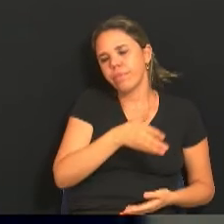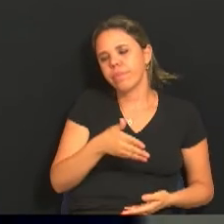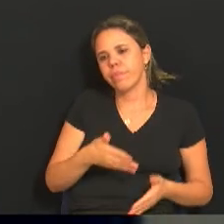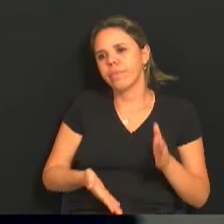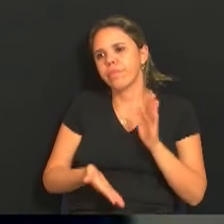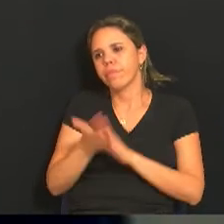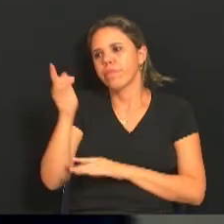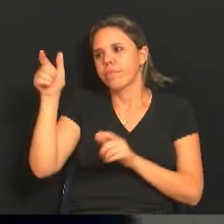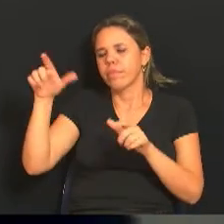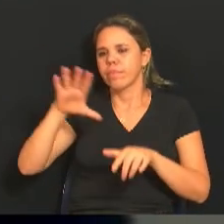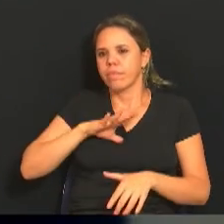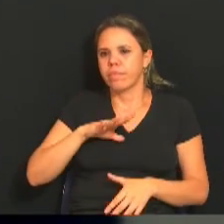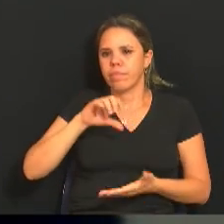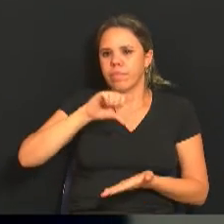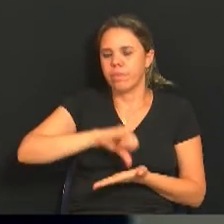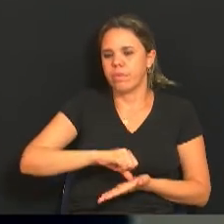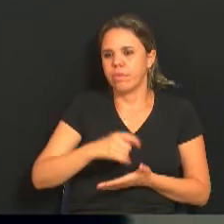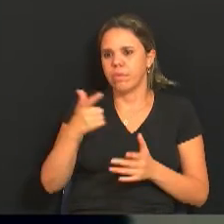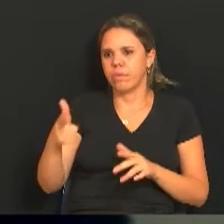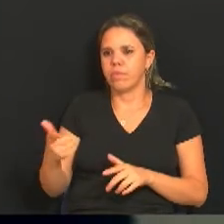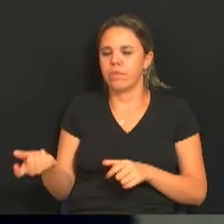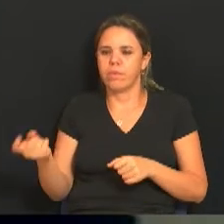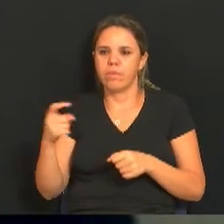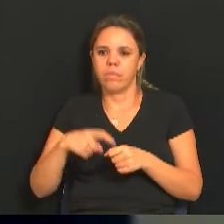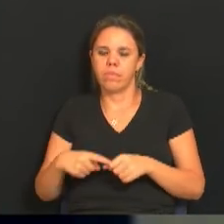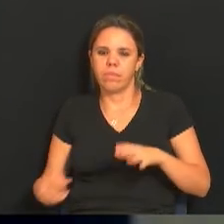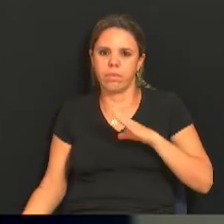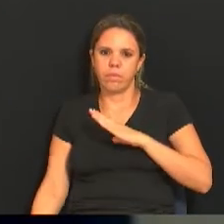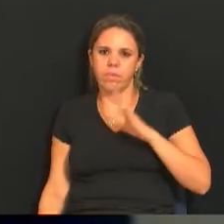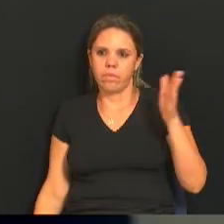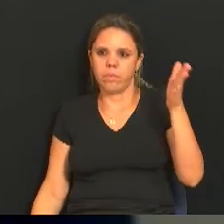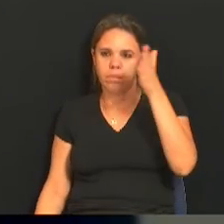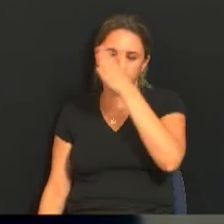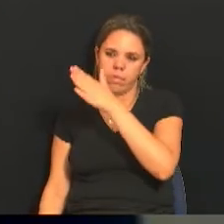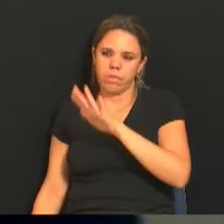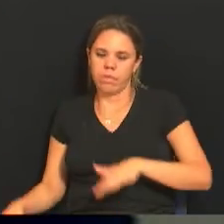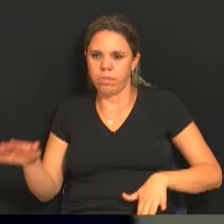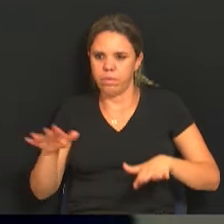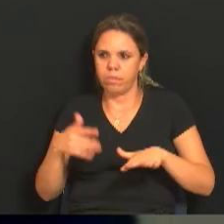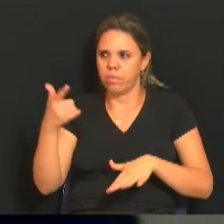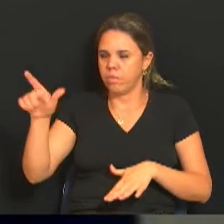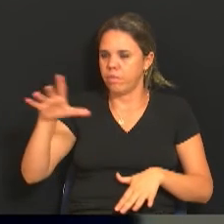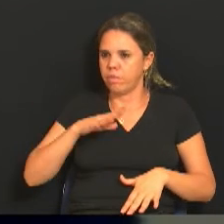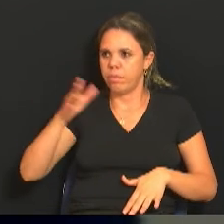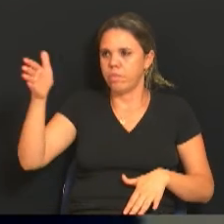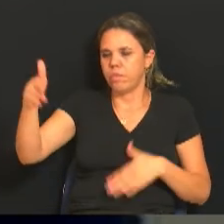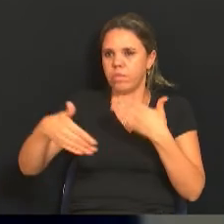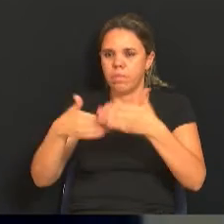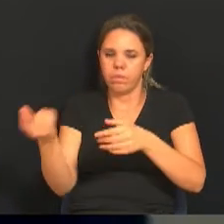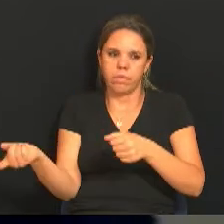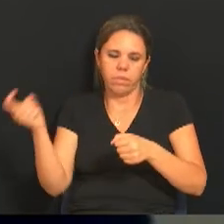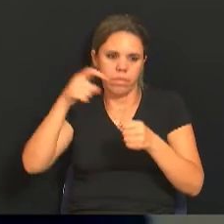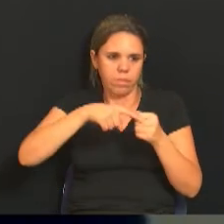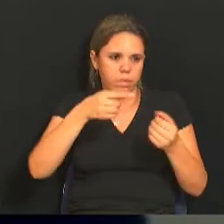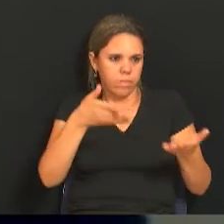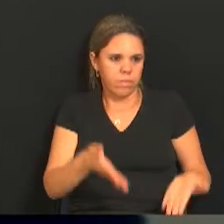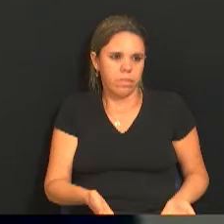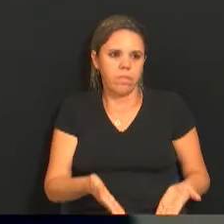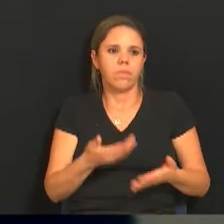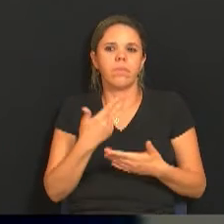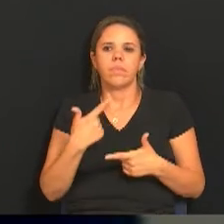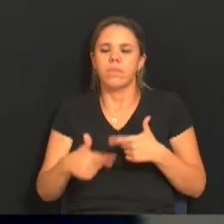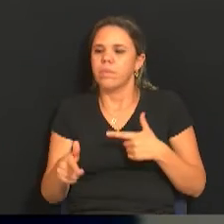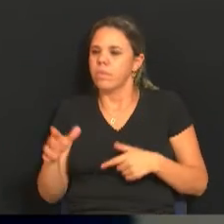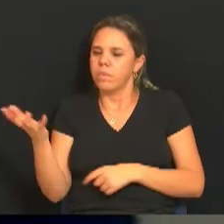para a cidade, daqui a uns meses ela volta para outra cidade, e muitas vezes ela vai para outra cidade e volta. As pessoas em situação de rua que